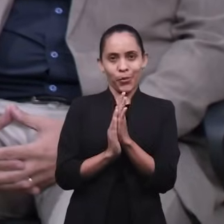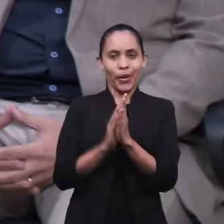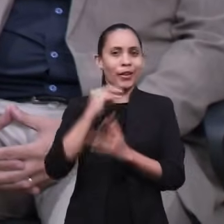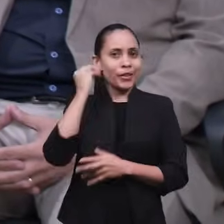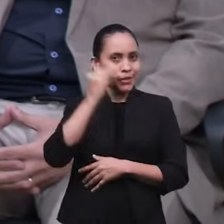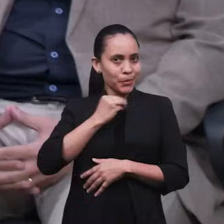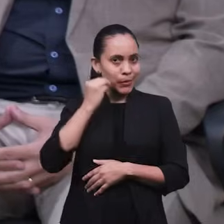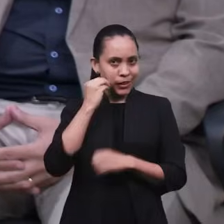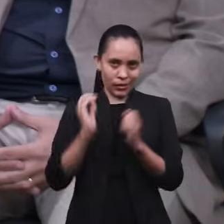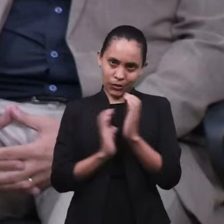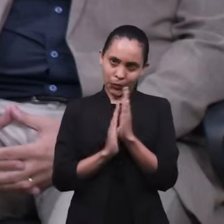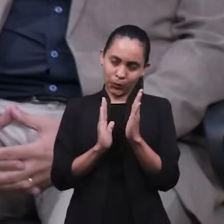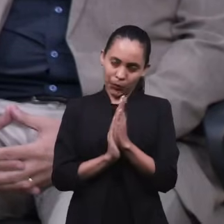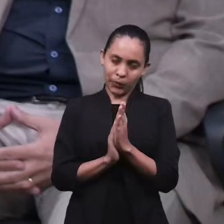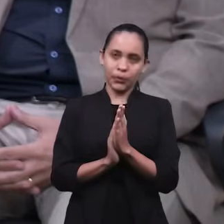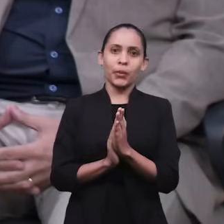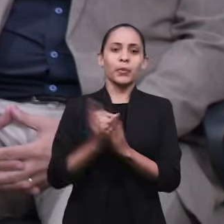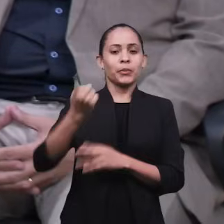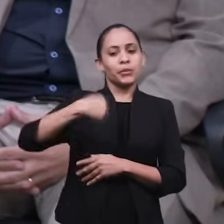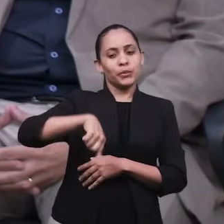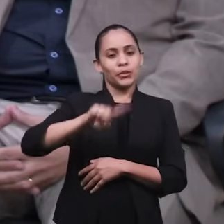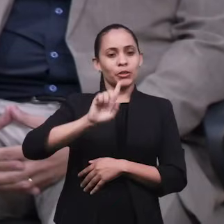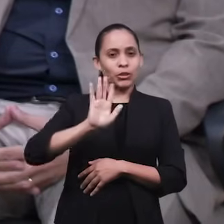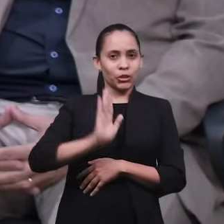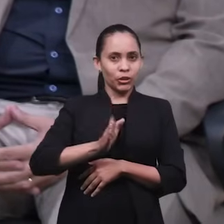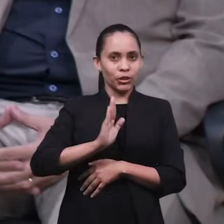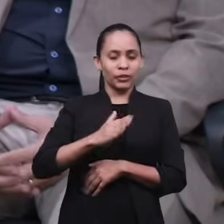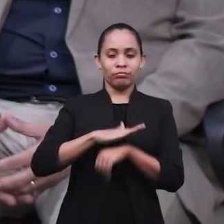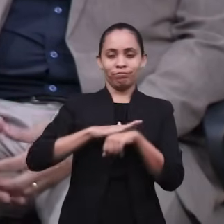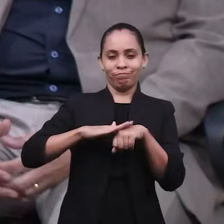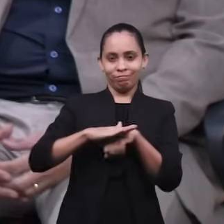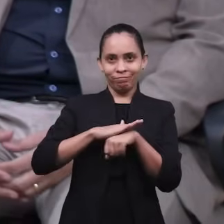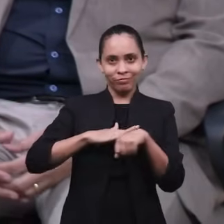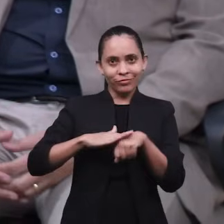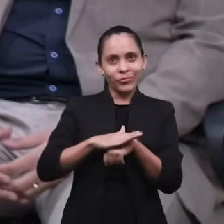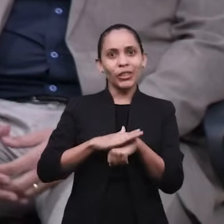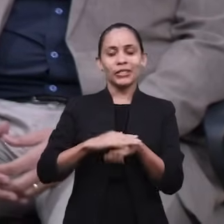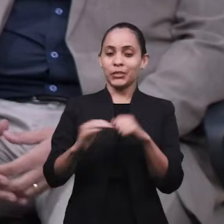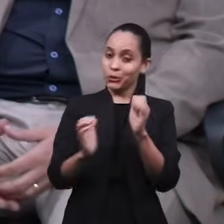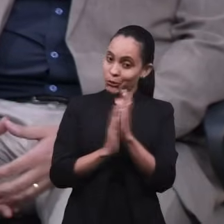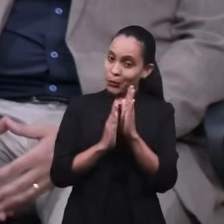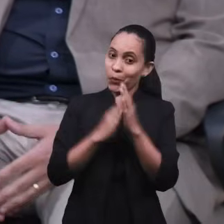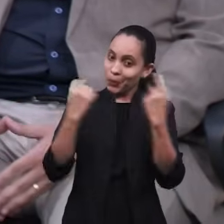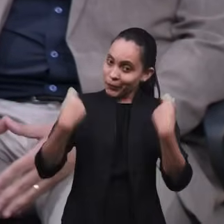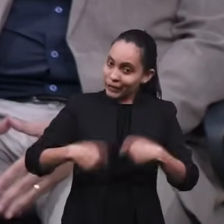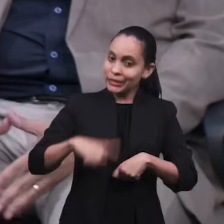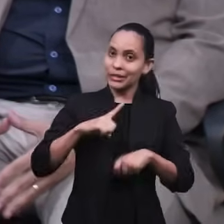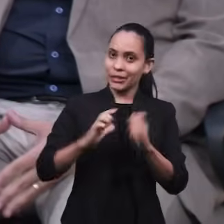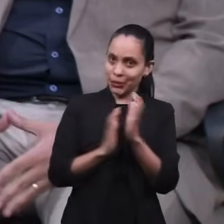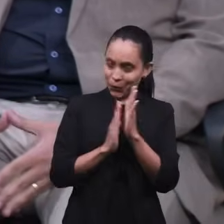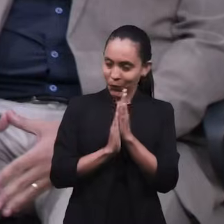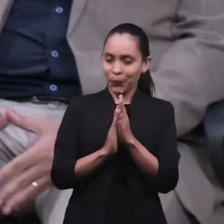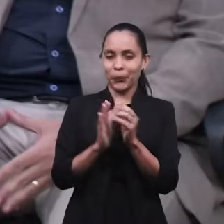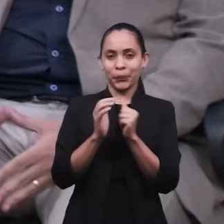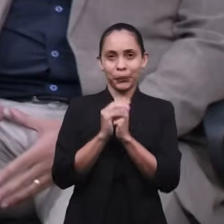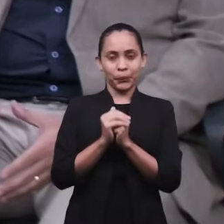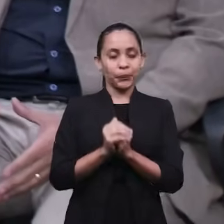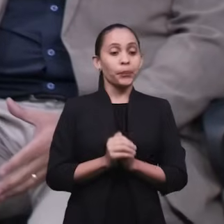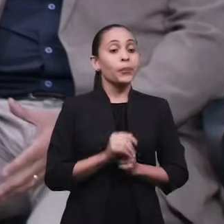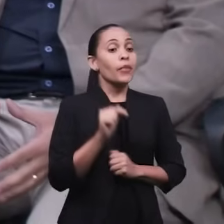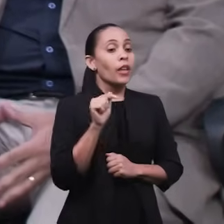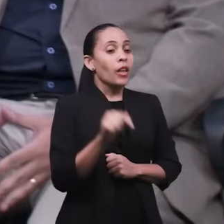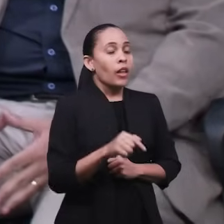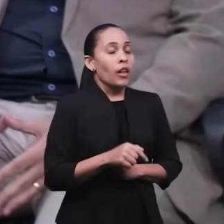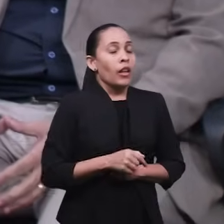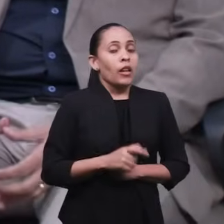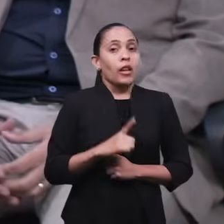a experiência do louvor, porque os irmãos já estão ouvindo as conversas, e conversa de louvor tem que ter louvor. Amém.